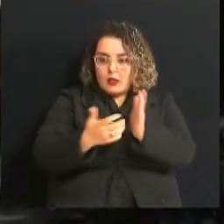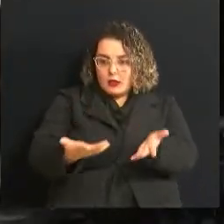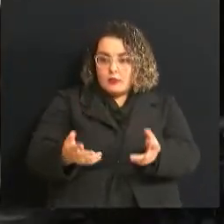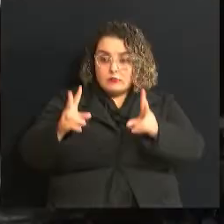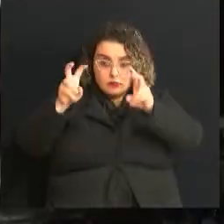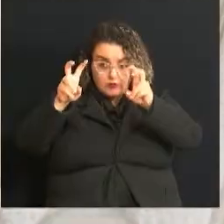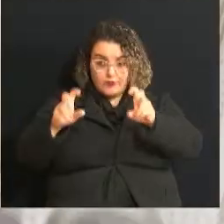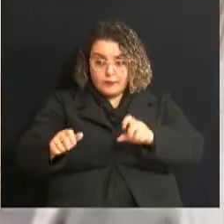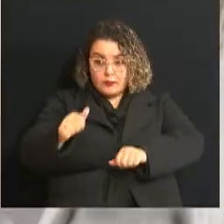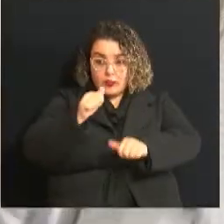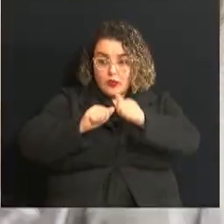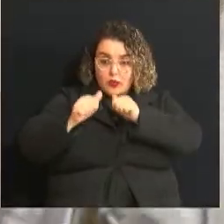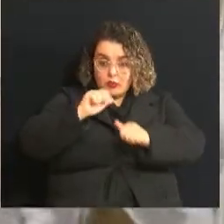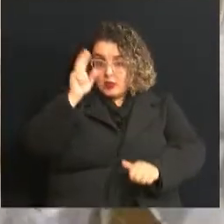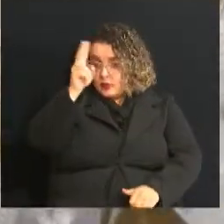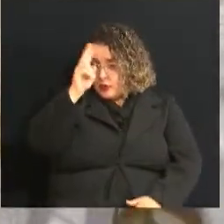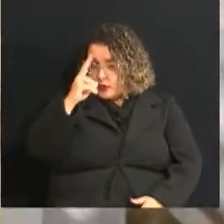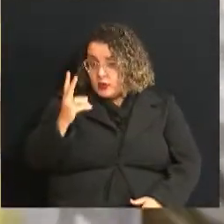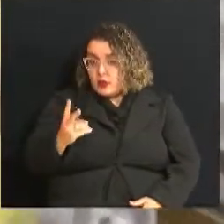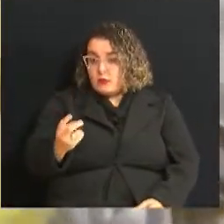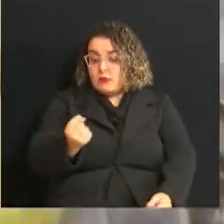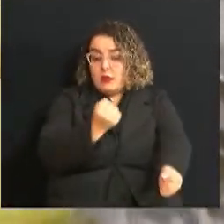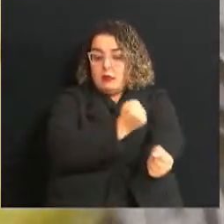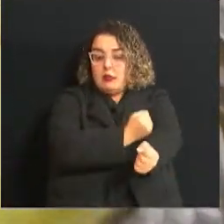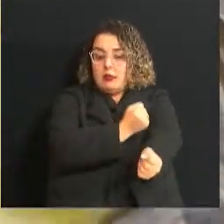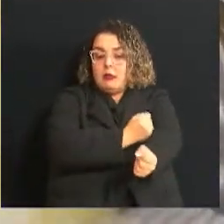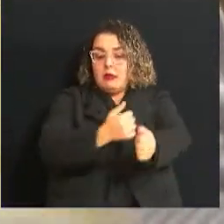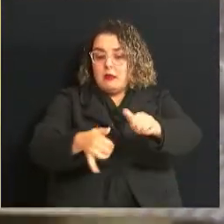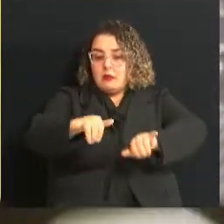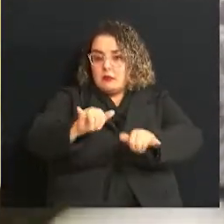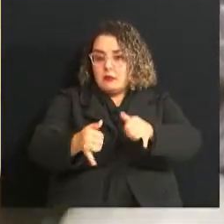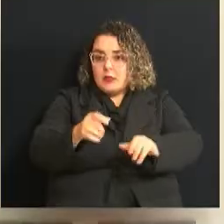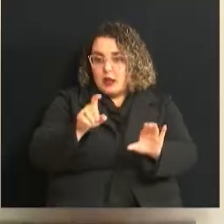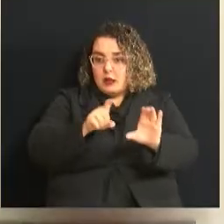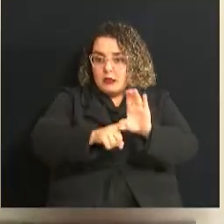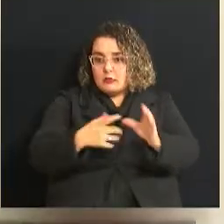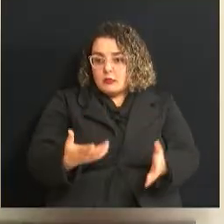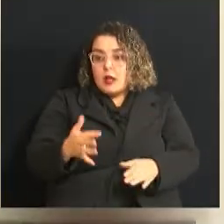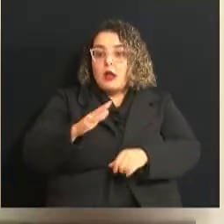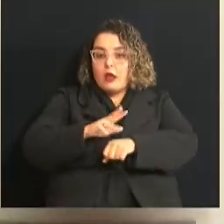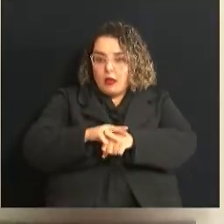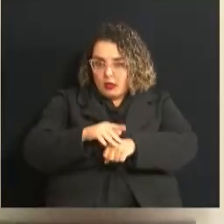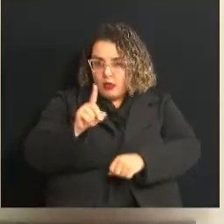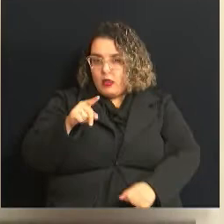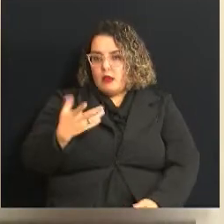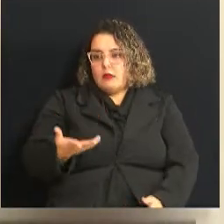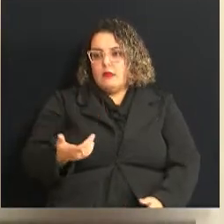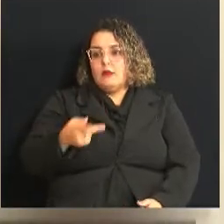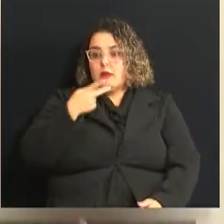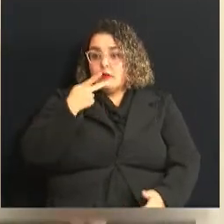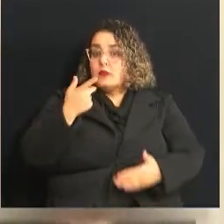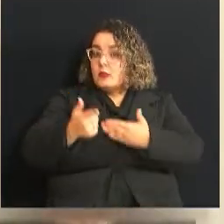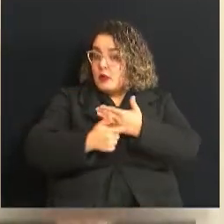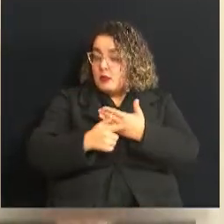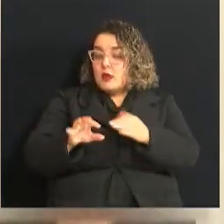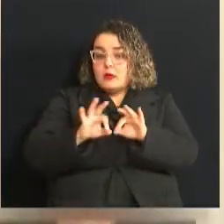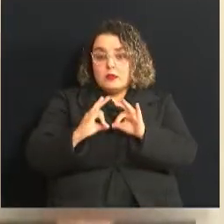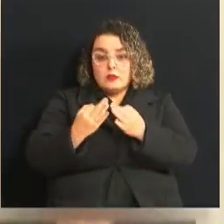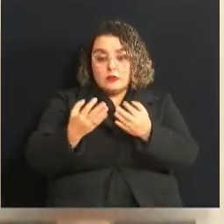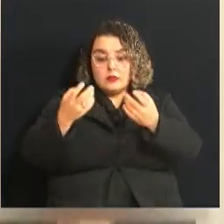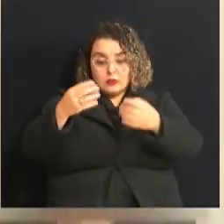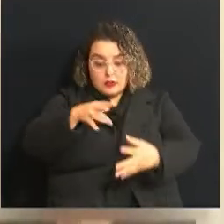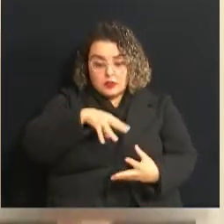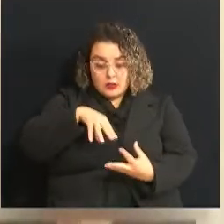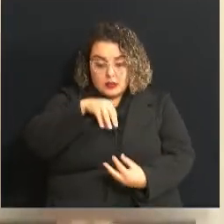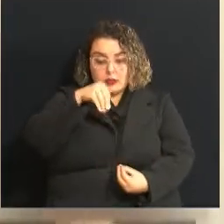o alcoolismo e que a dependência química é classificada como doença. Ela falou do papel da família e da